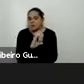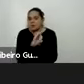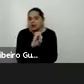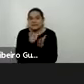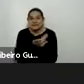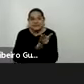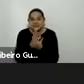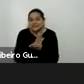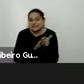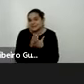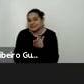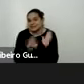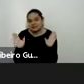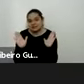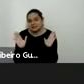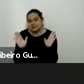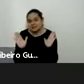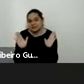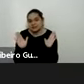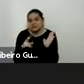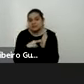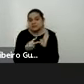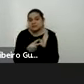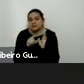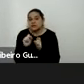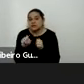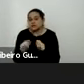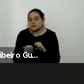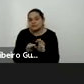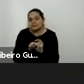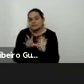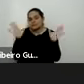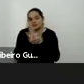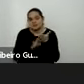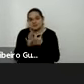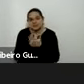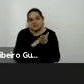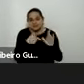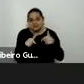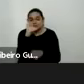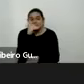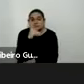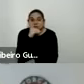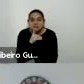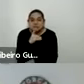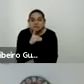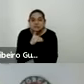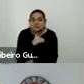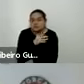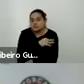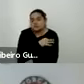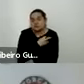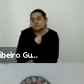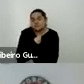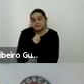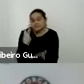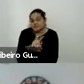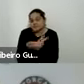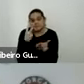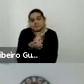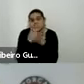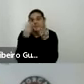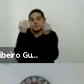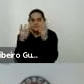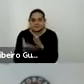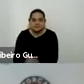governamentais. Ou seja, não precisa nem autorização para fazer esse trabalho ao domingo. Tá. Então, isso é um absurdo. Eu vou fazer ainda mais uma pergunta, porque eu sei